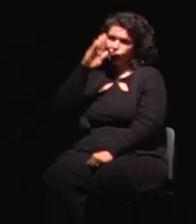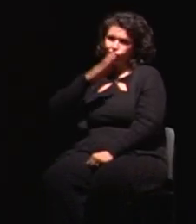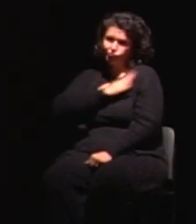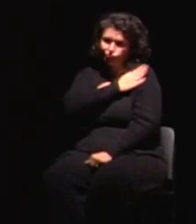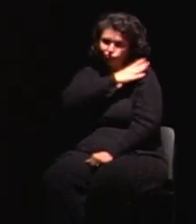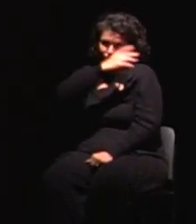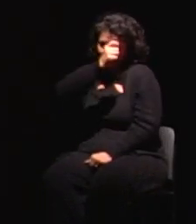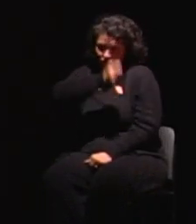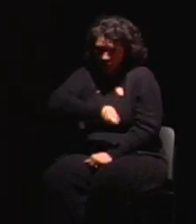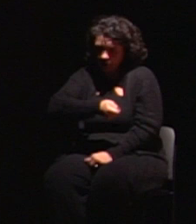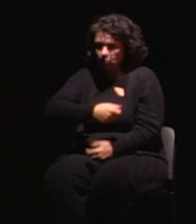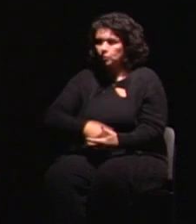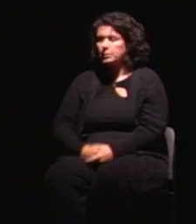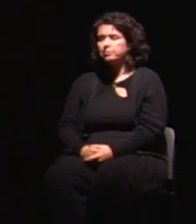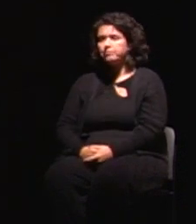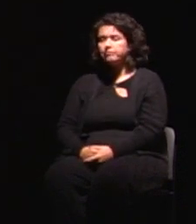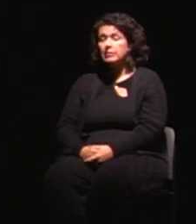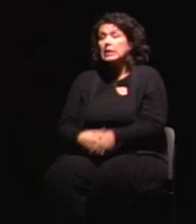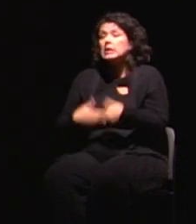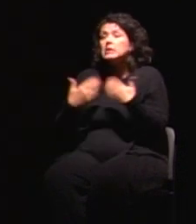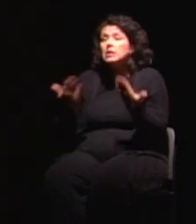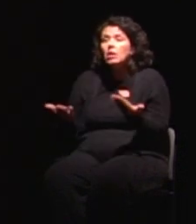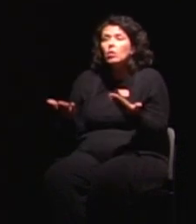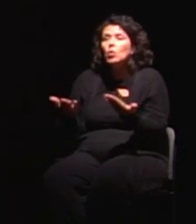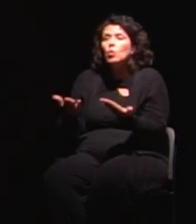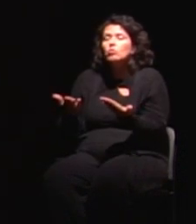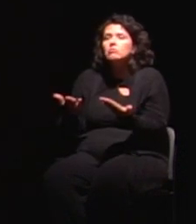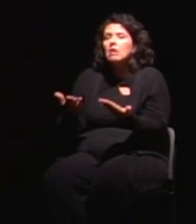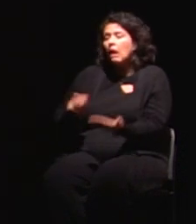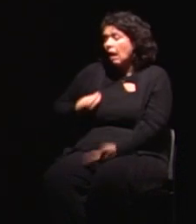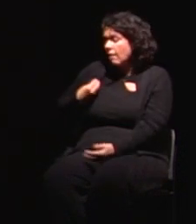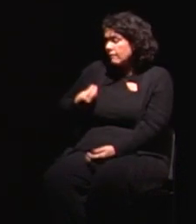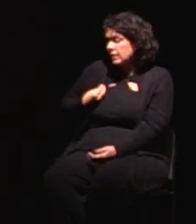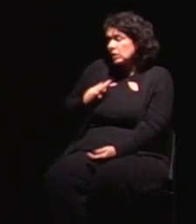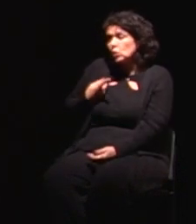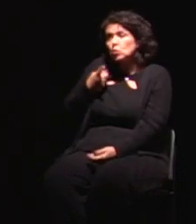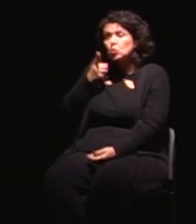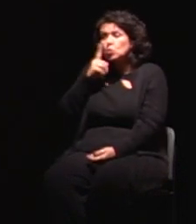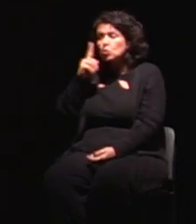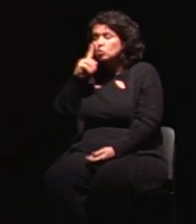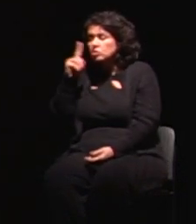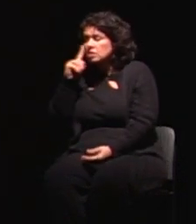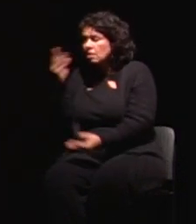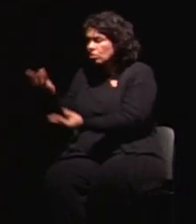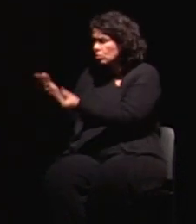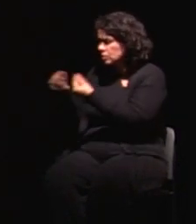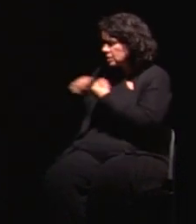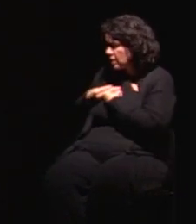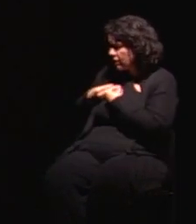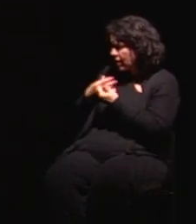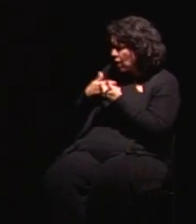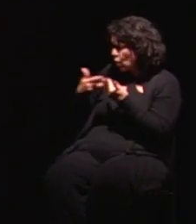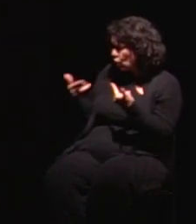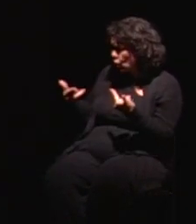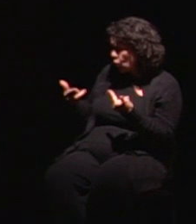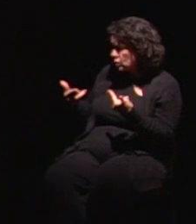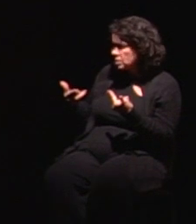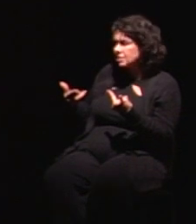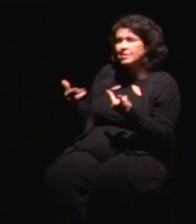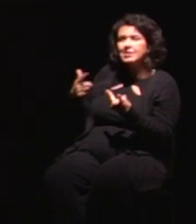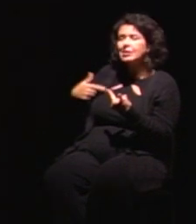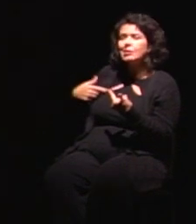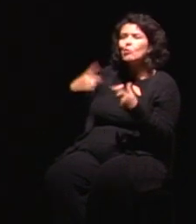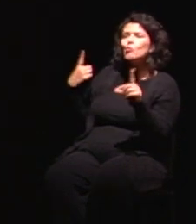O cotidiano nos dava alguma coisa que a gente não tinha no atacado da